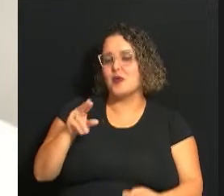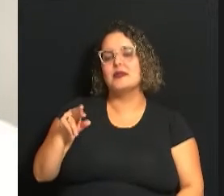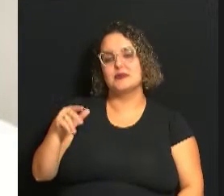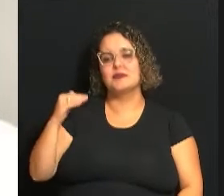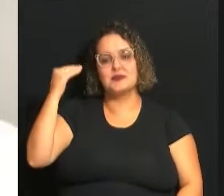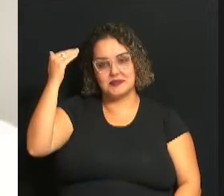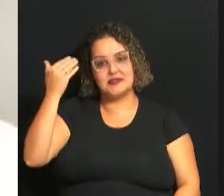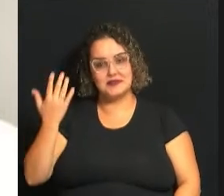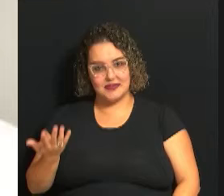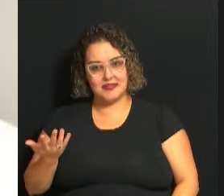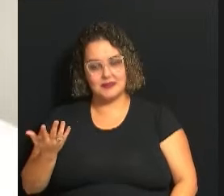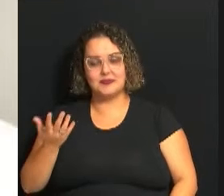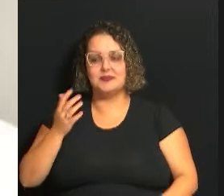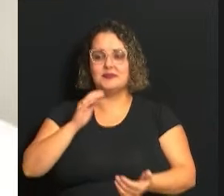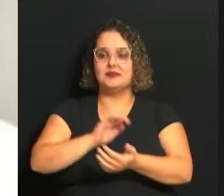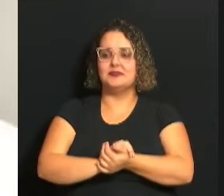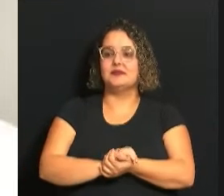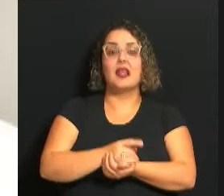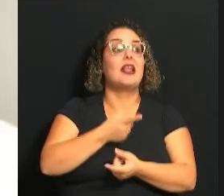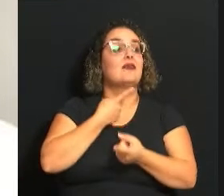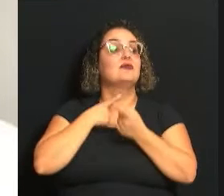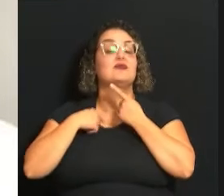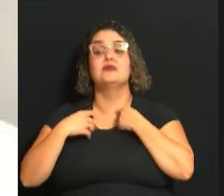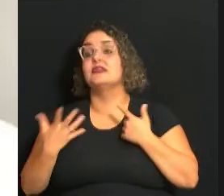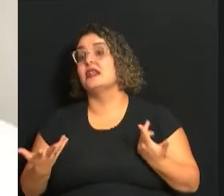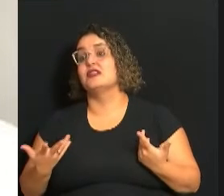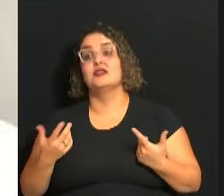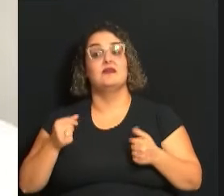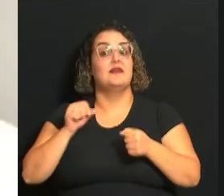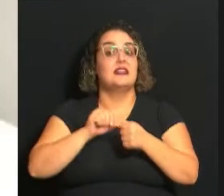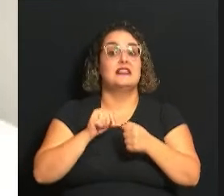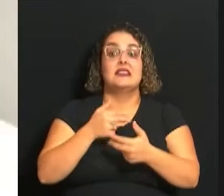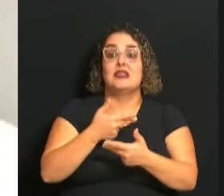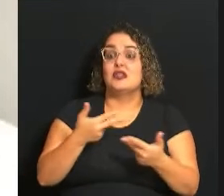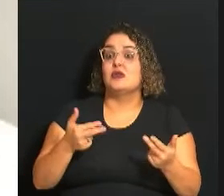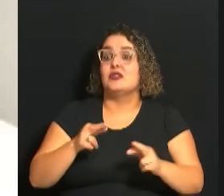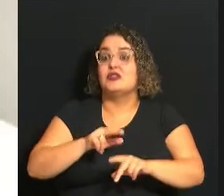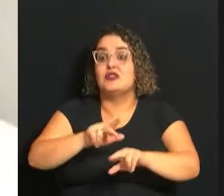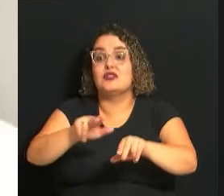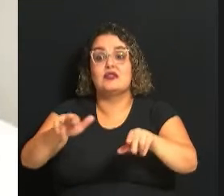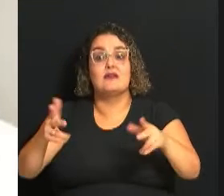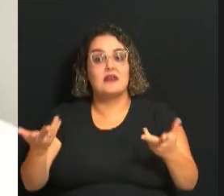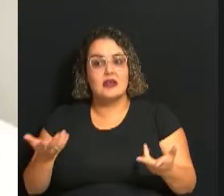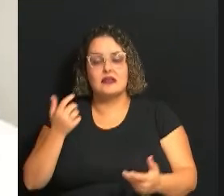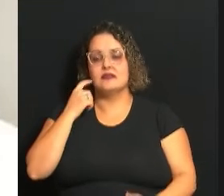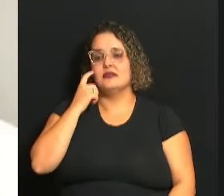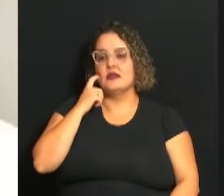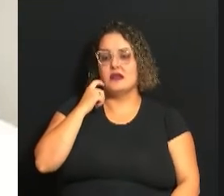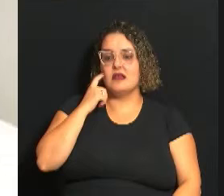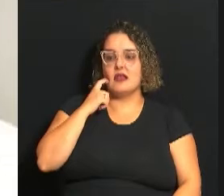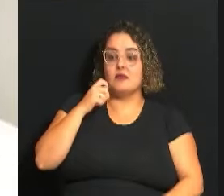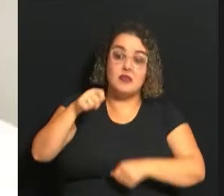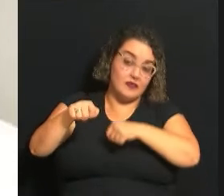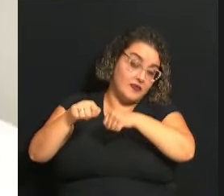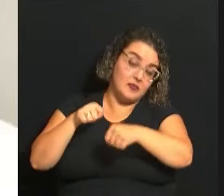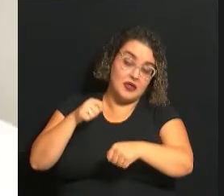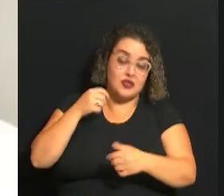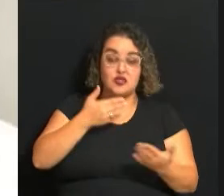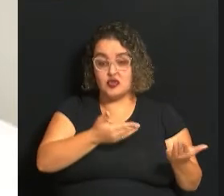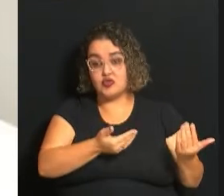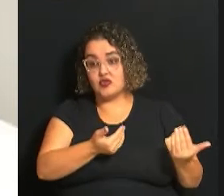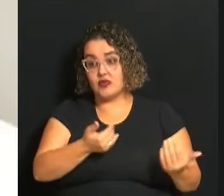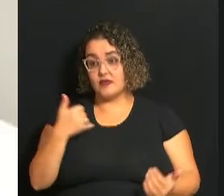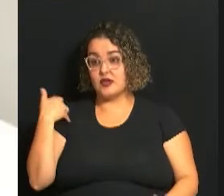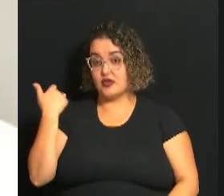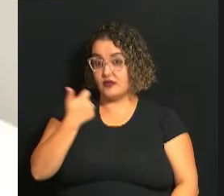vontade de, né, ir para o mundo, de poder fazer coisas diferentes. Né? Então, me formei muito jovem, me formei com 21